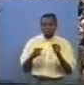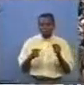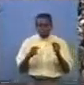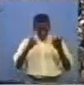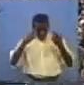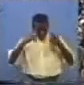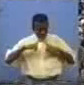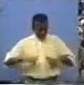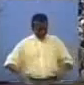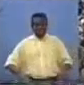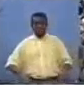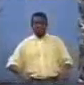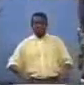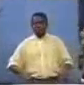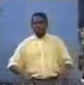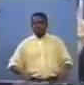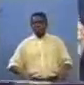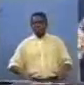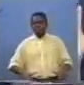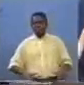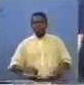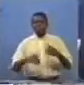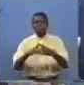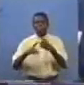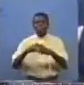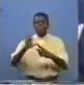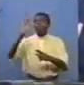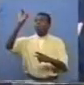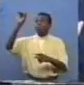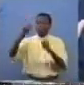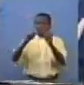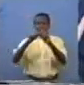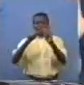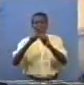de barro, mas modelado pelas mãos de Deus.